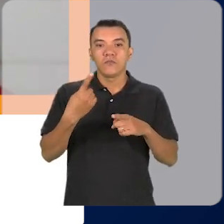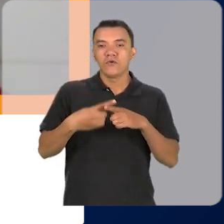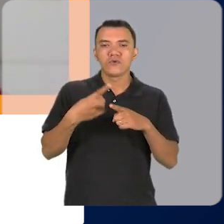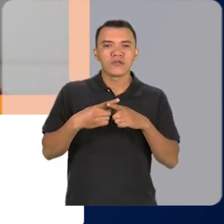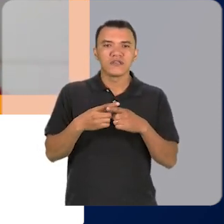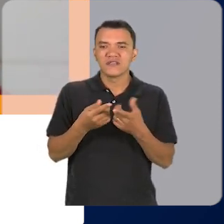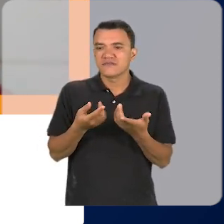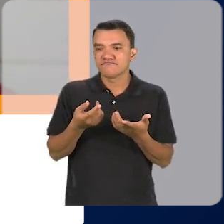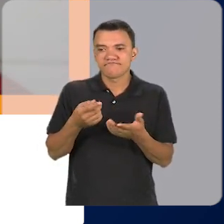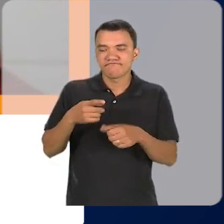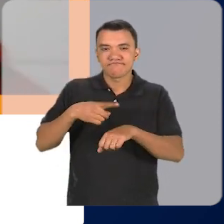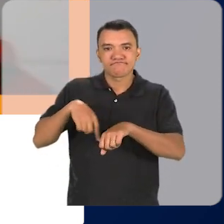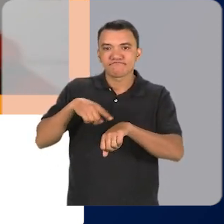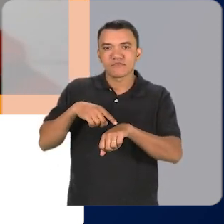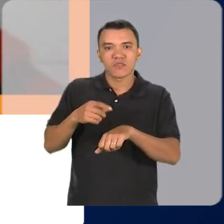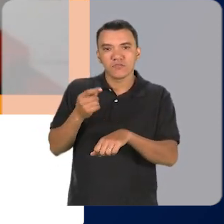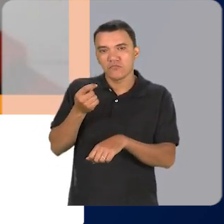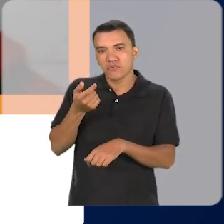essa informação, Beth,